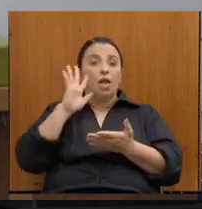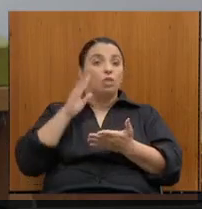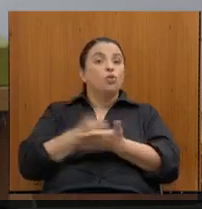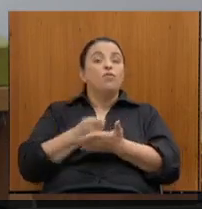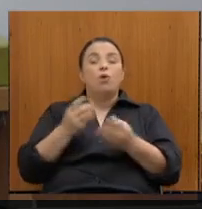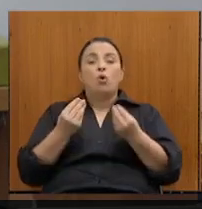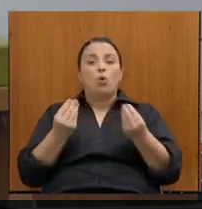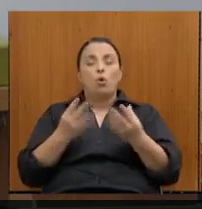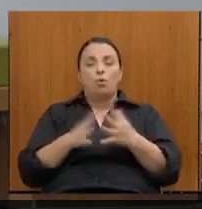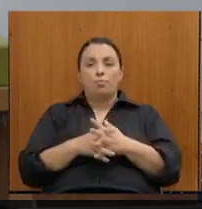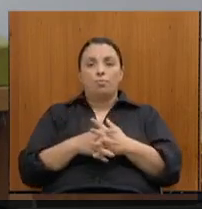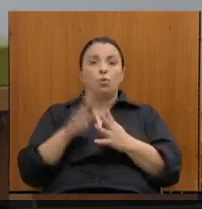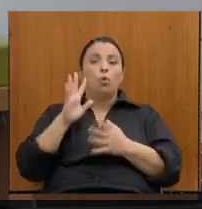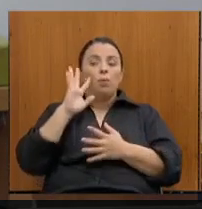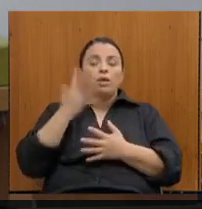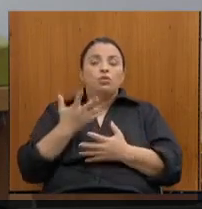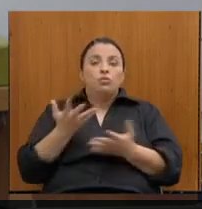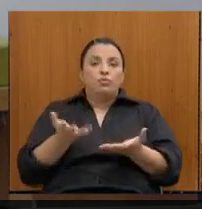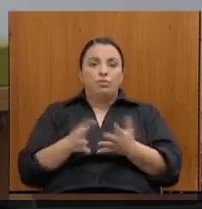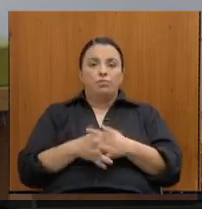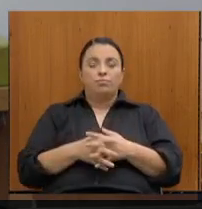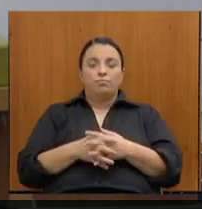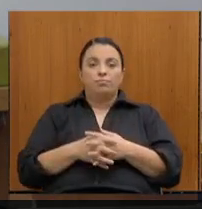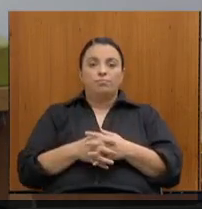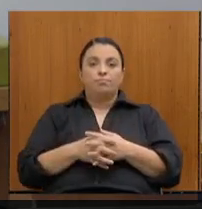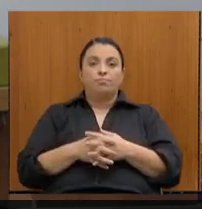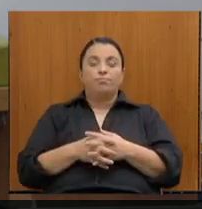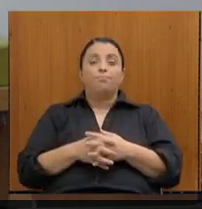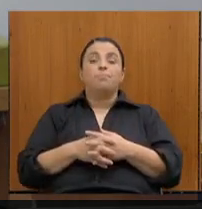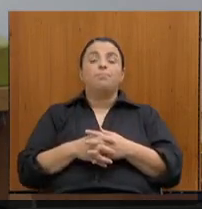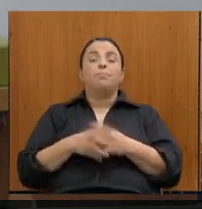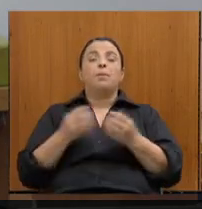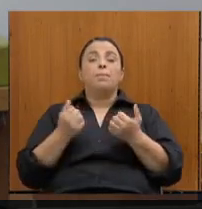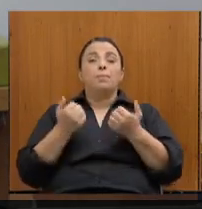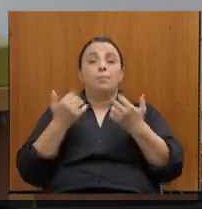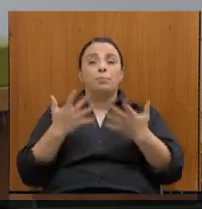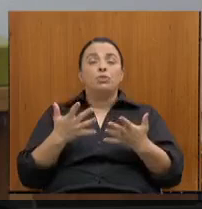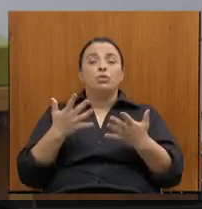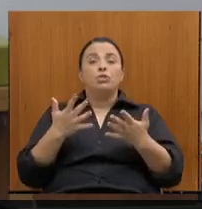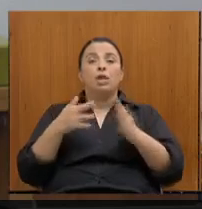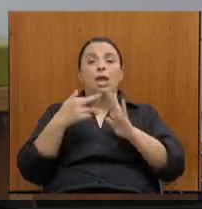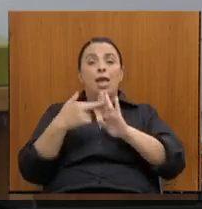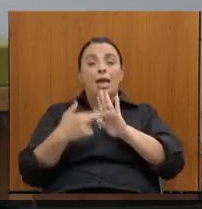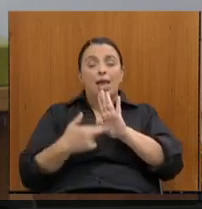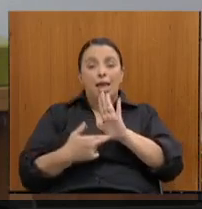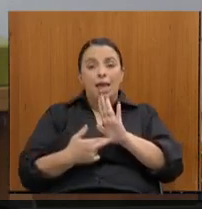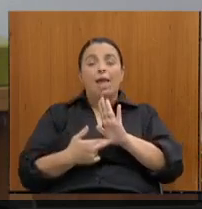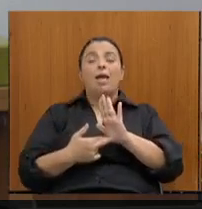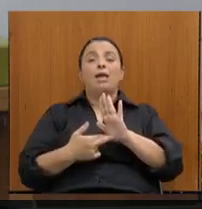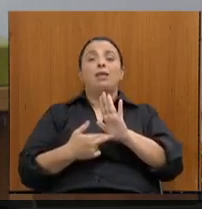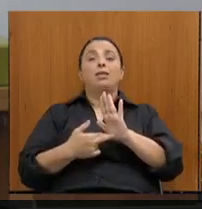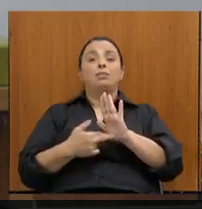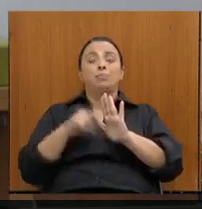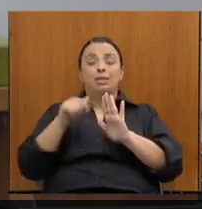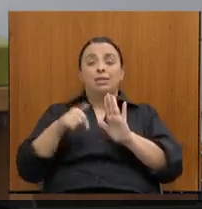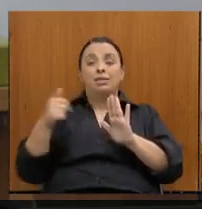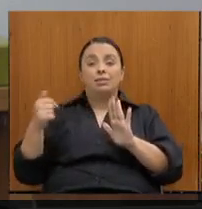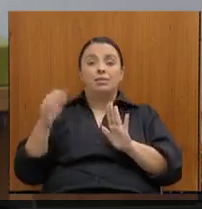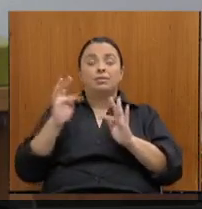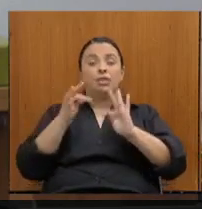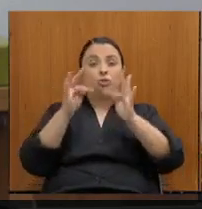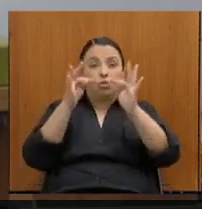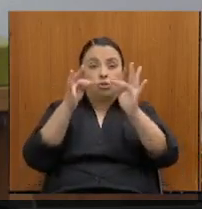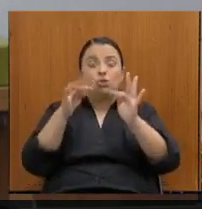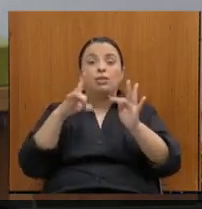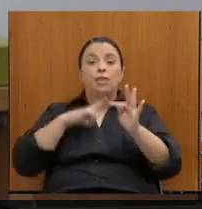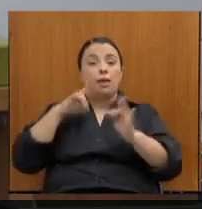permitir que toda essa regulação e toda essa tecnologia venha a priori para que exista O Rosto de Cristo